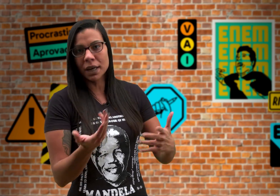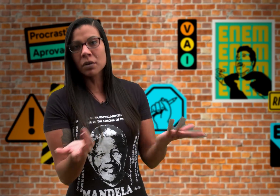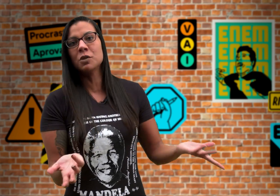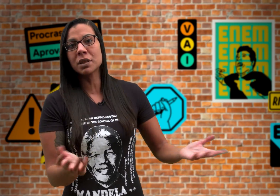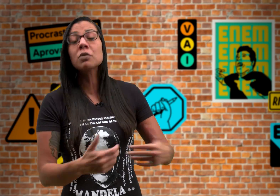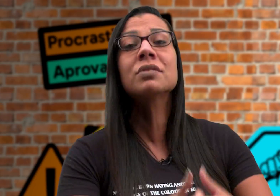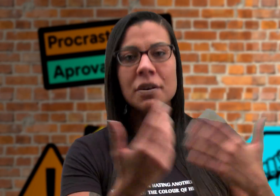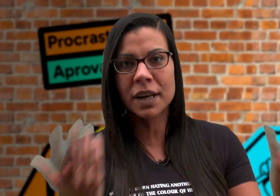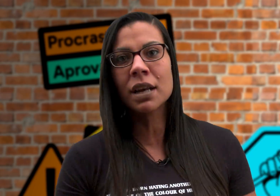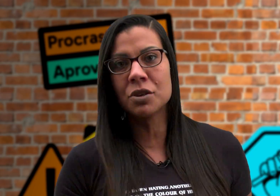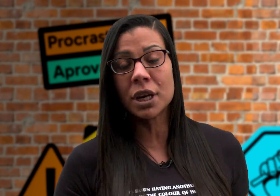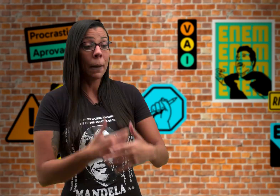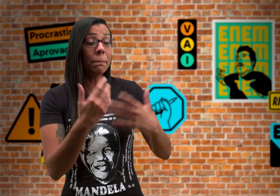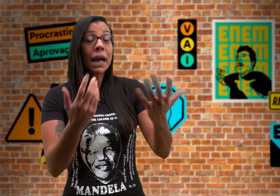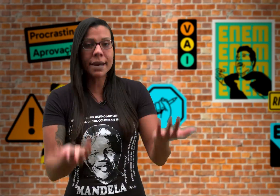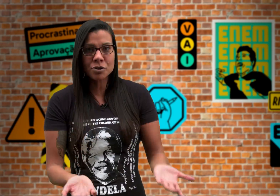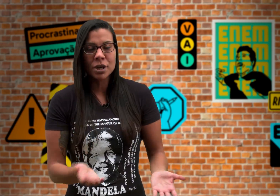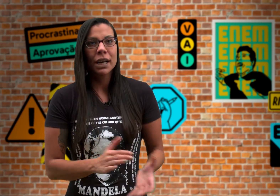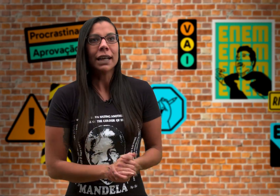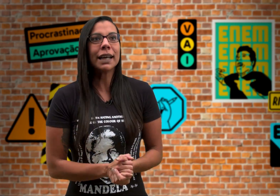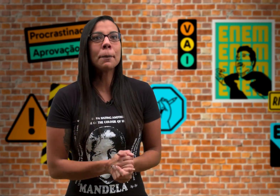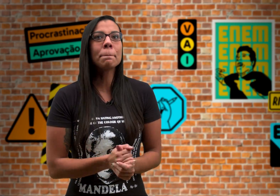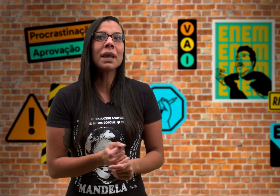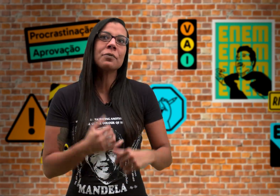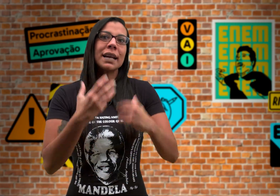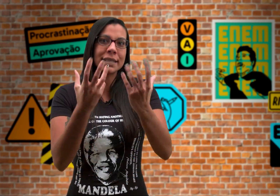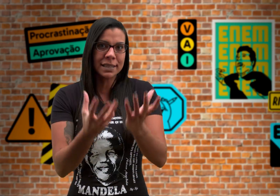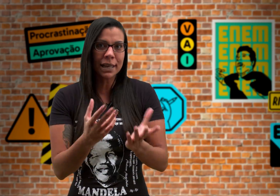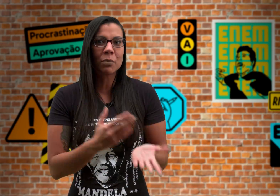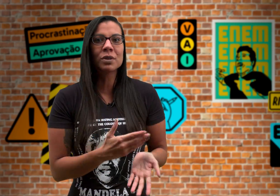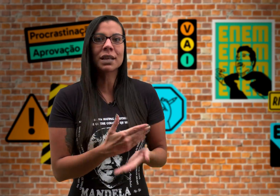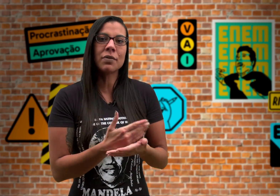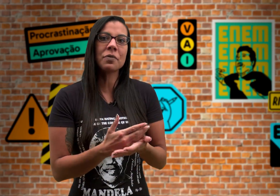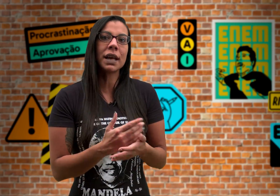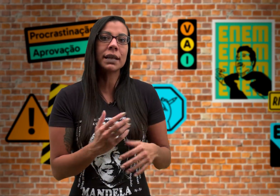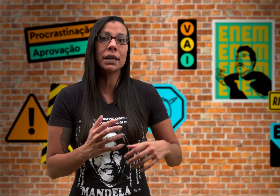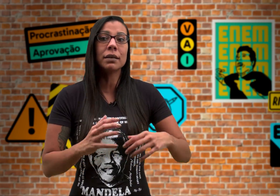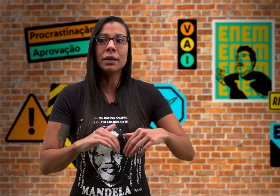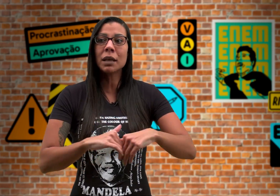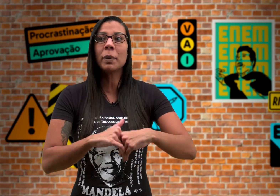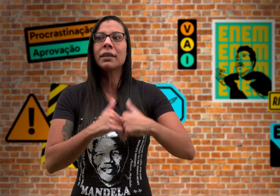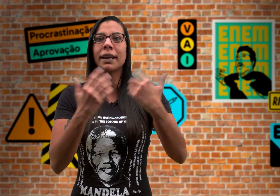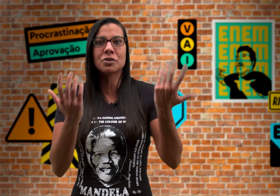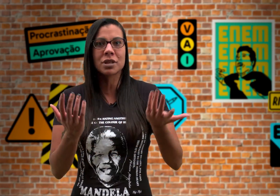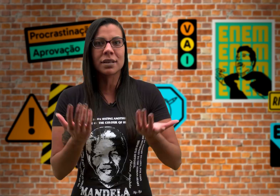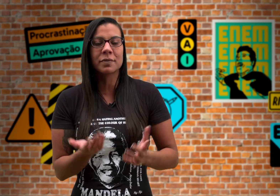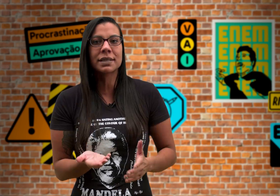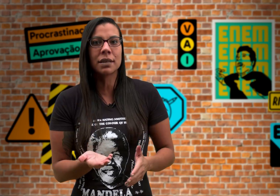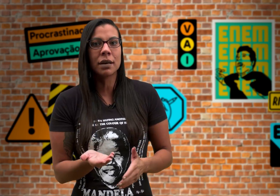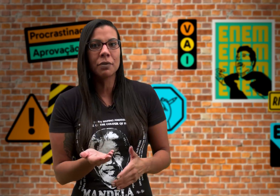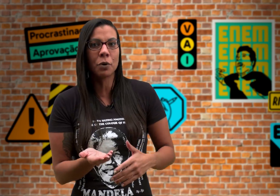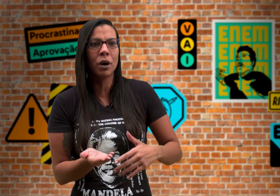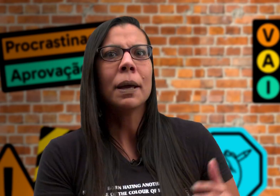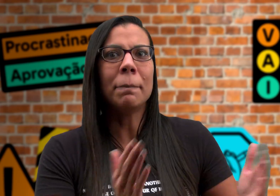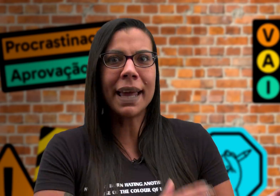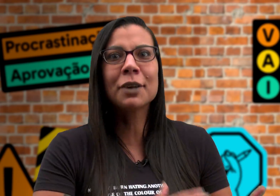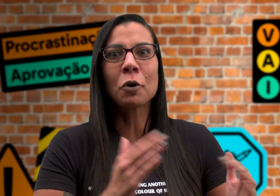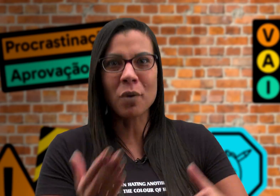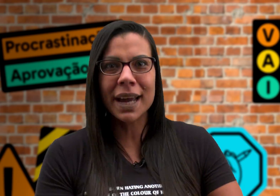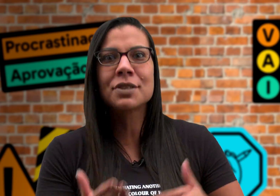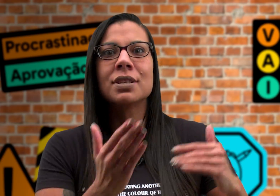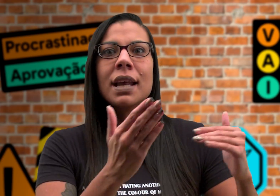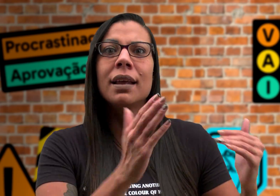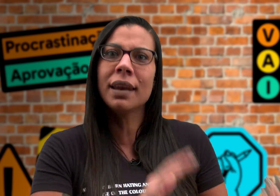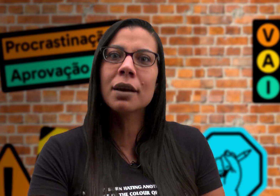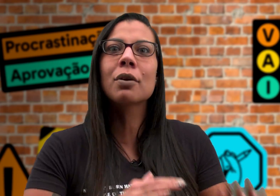porque eu não sei falar inglês britânico, não sei nem falar inglês direito. Mas, né, na frase, a música, ele vai falar que independente se você for black